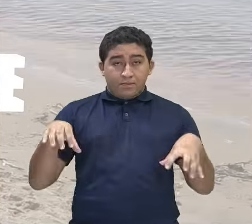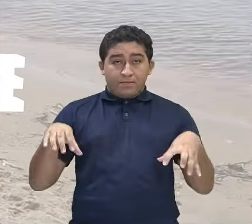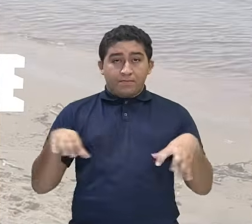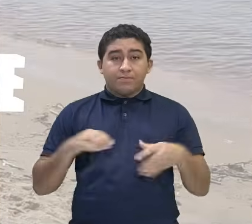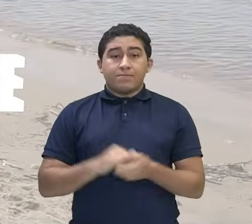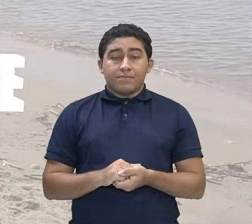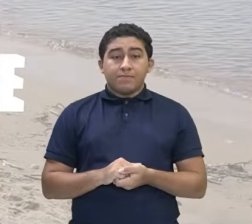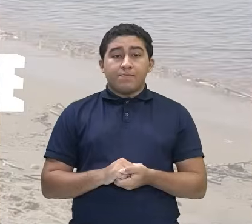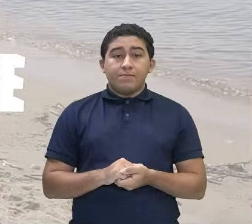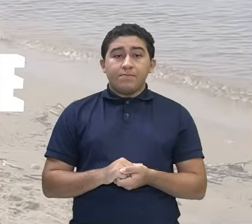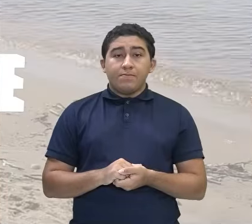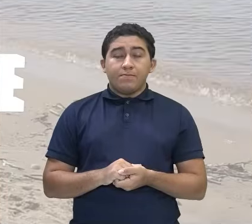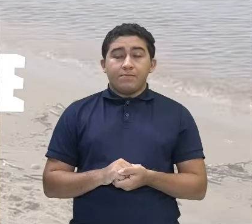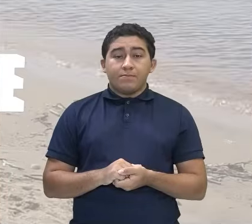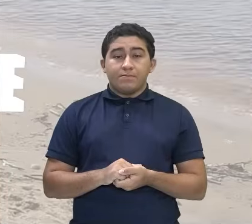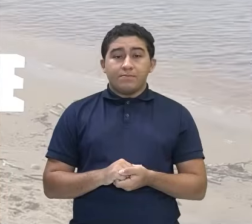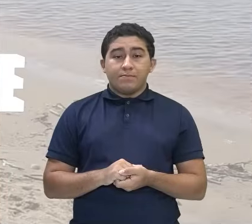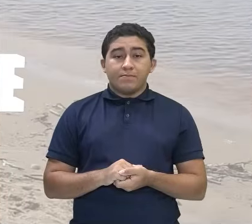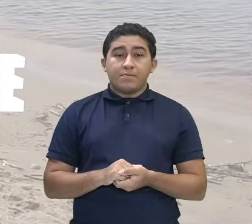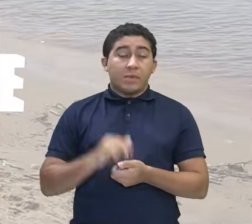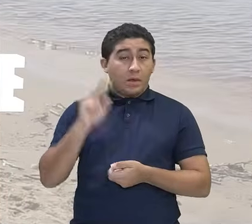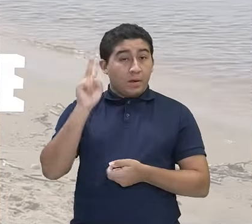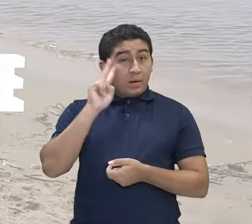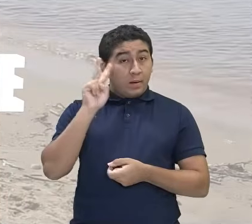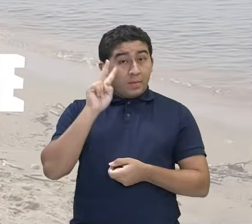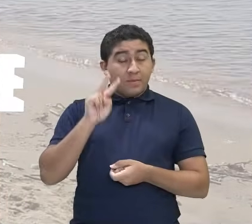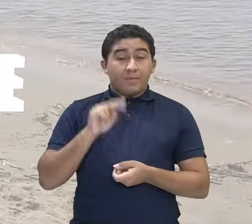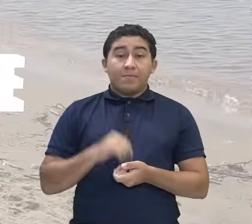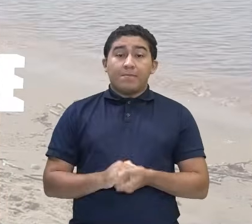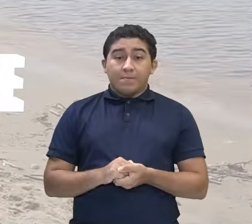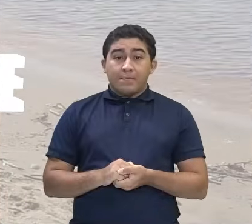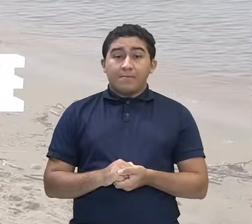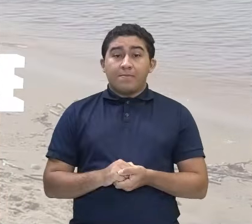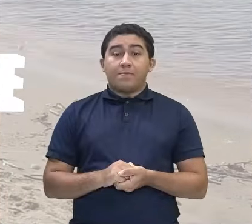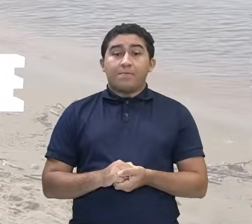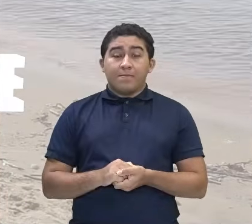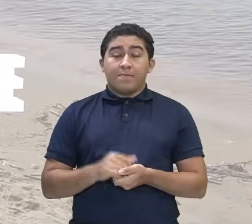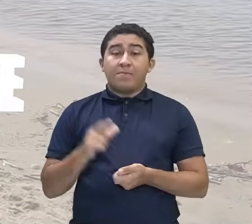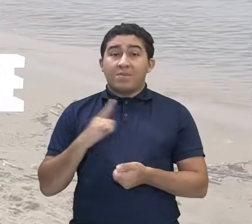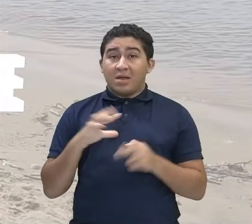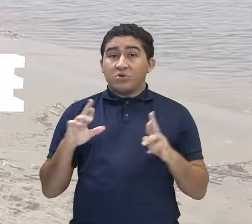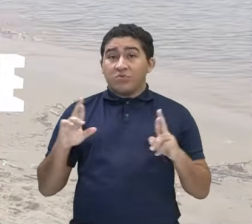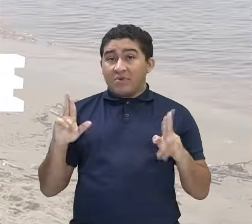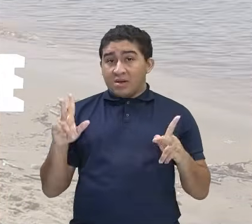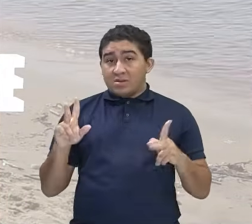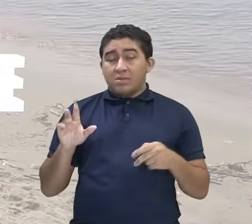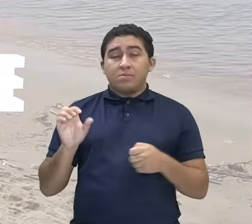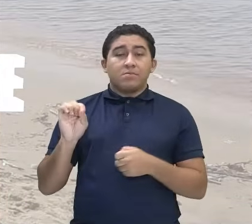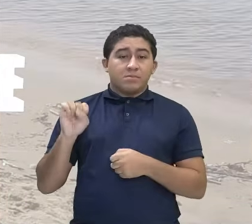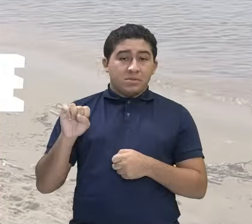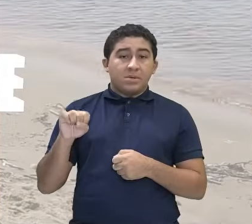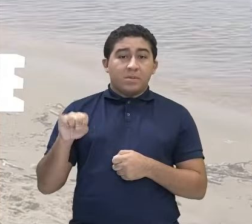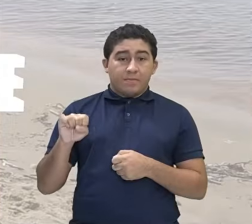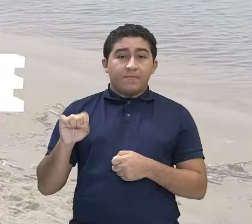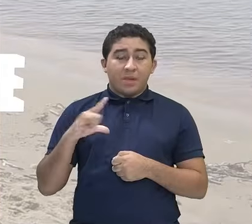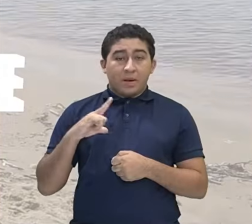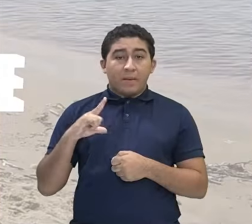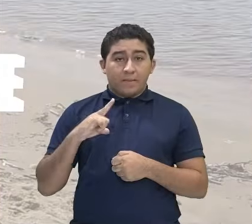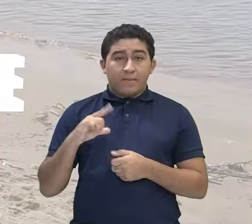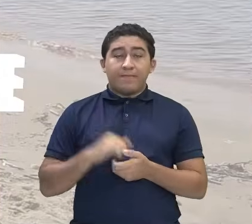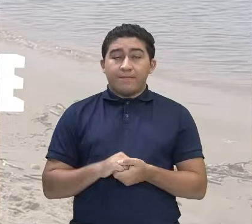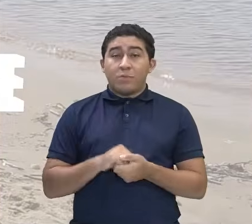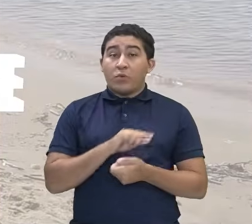clima, ok? Então, não esqueçam, existe diferença entre tempo e clima? Sim, existe e é o